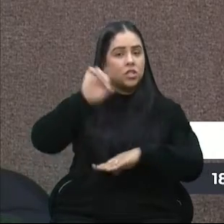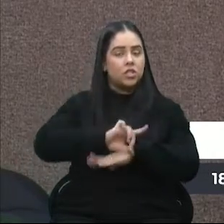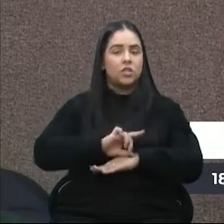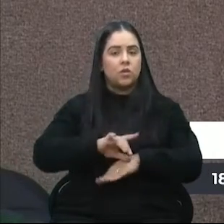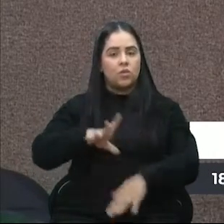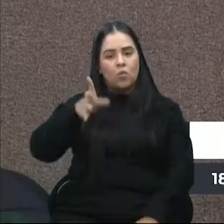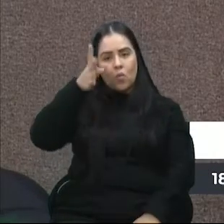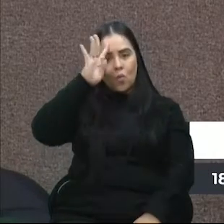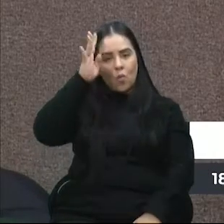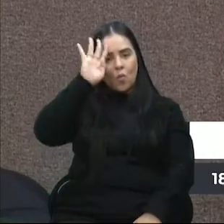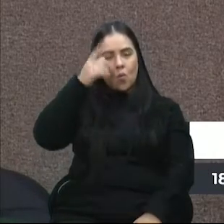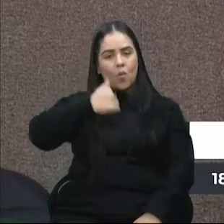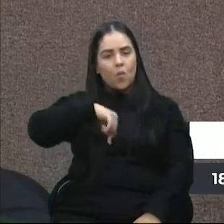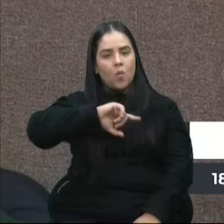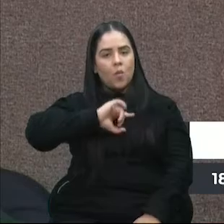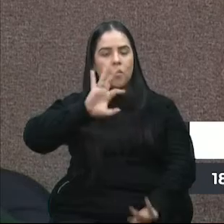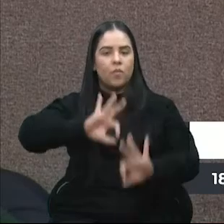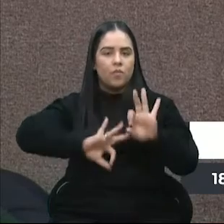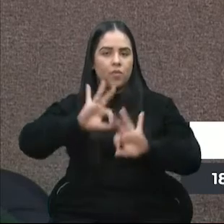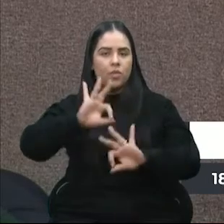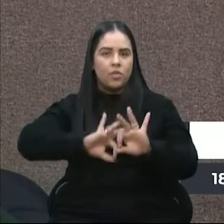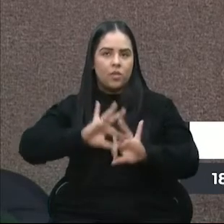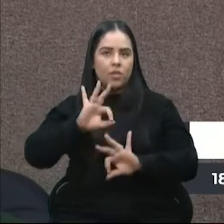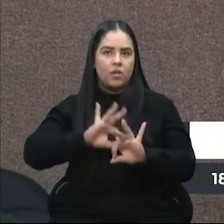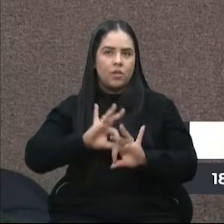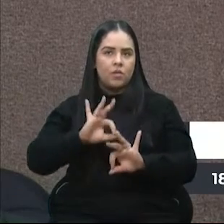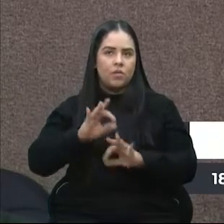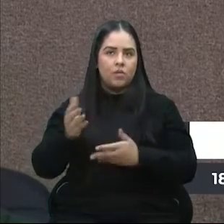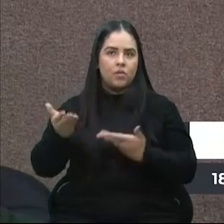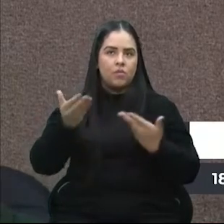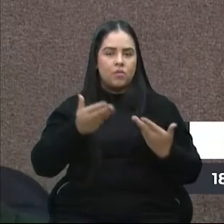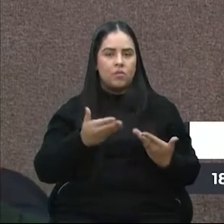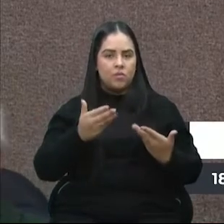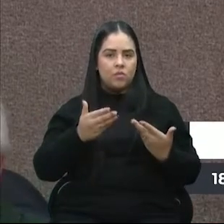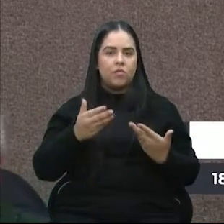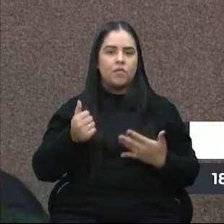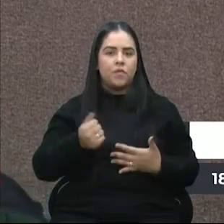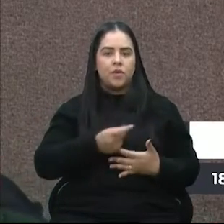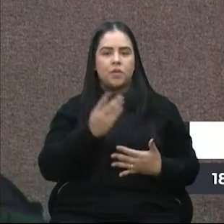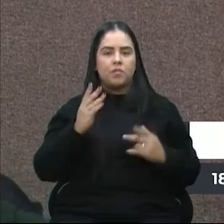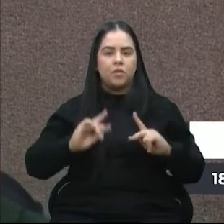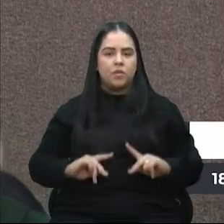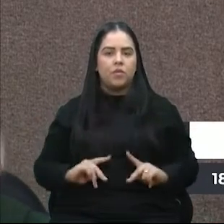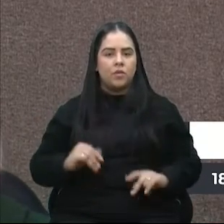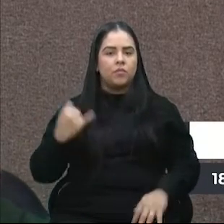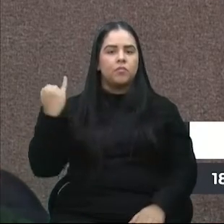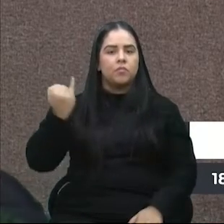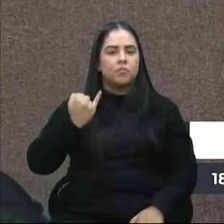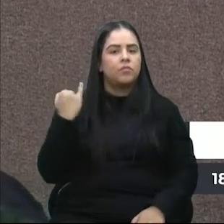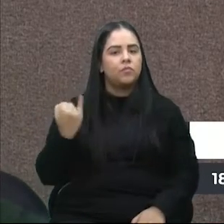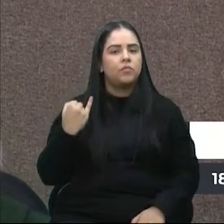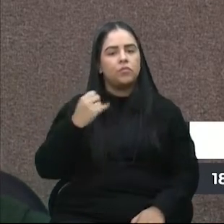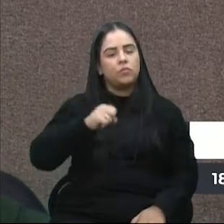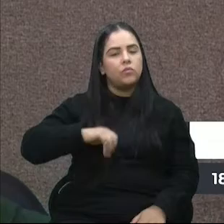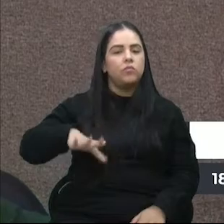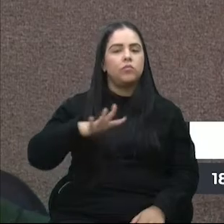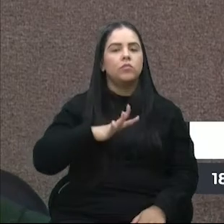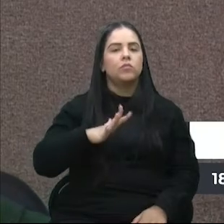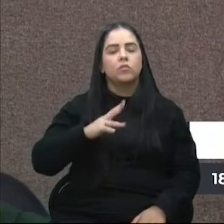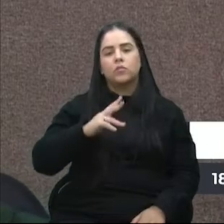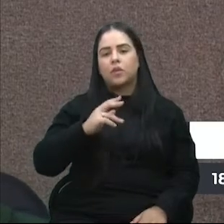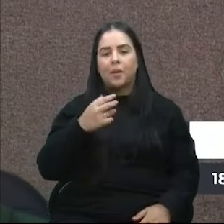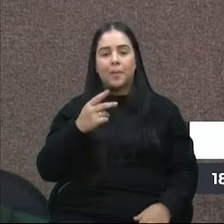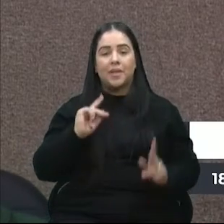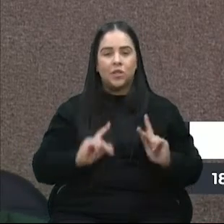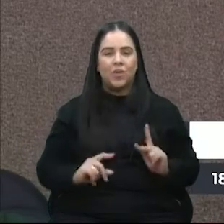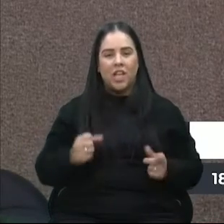na quarta, nós estamos preparando e Uma parte, convidando vereador. diversas pessoas importantes desse setor, como